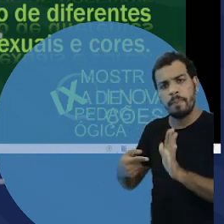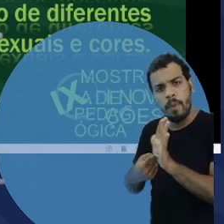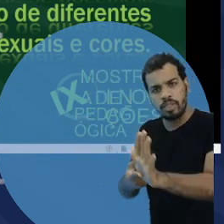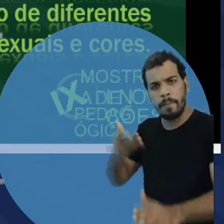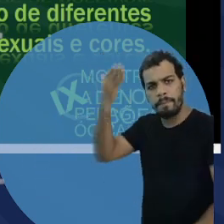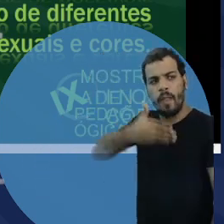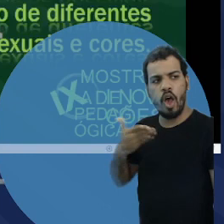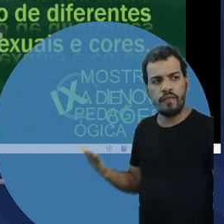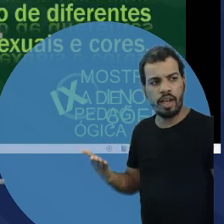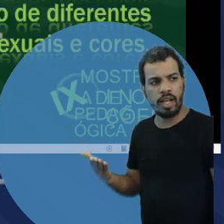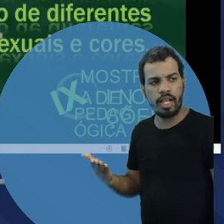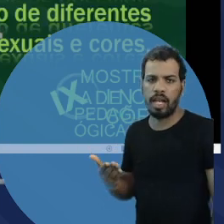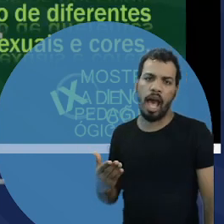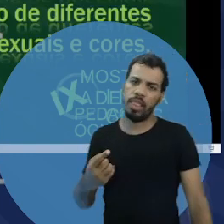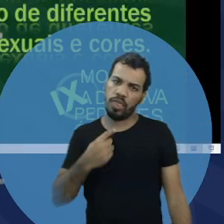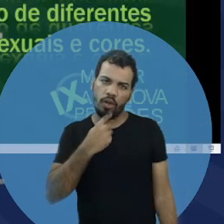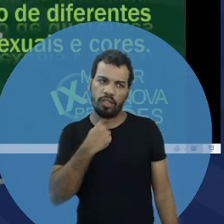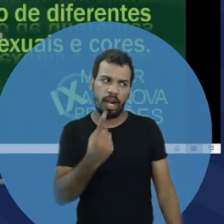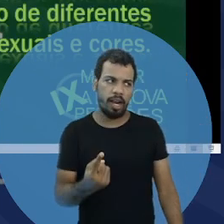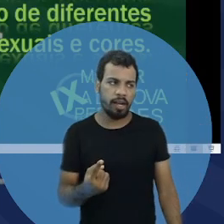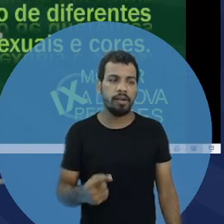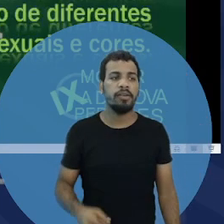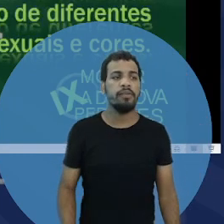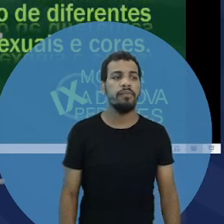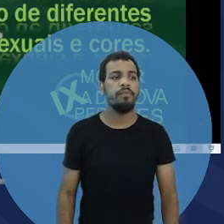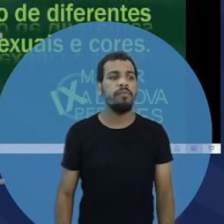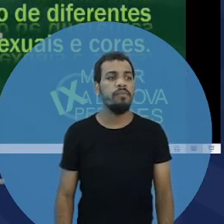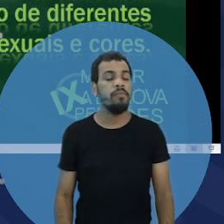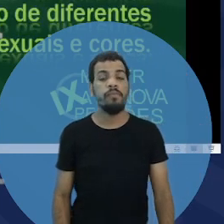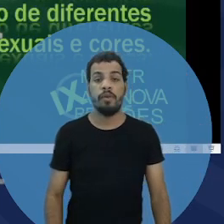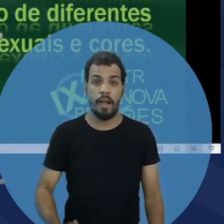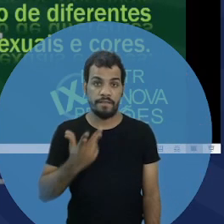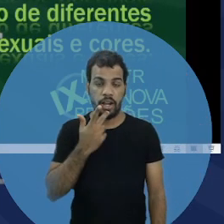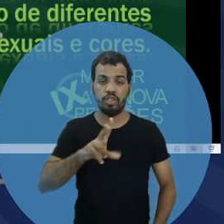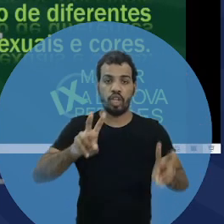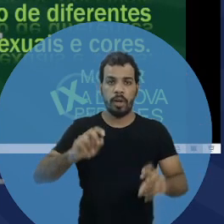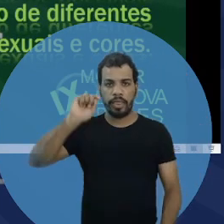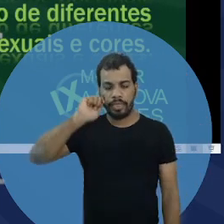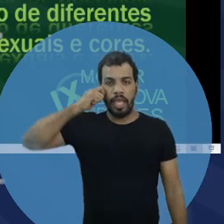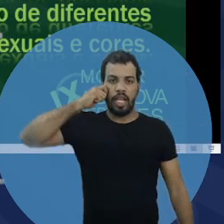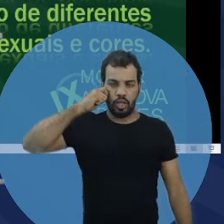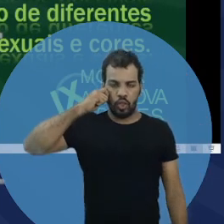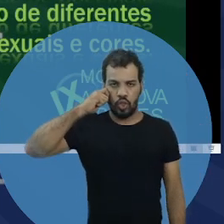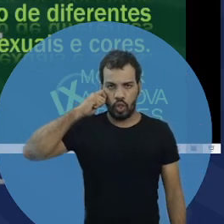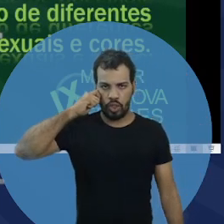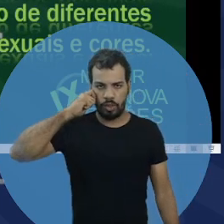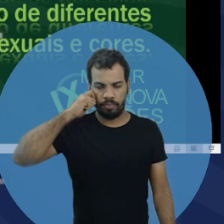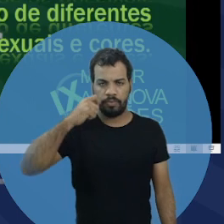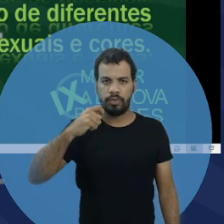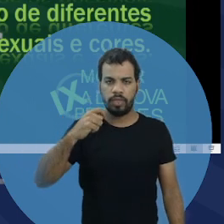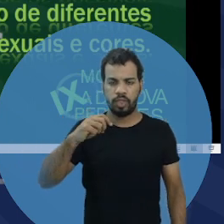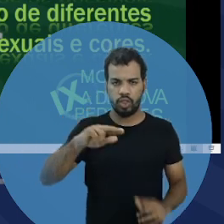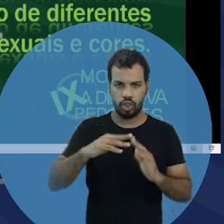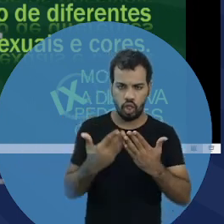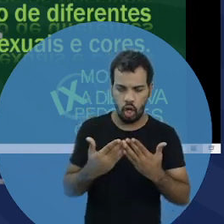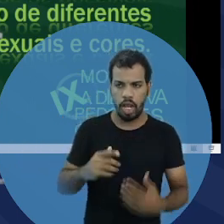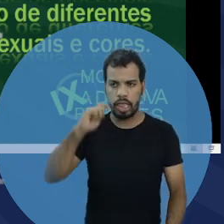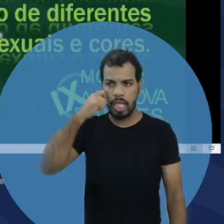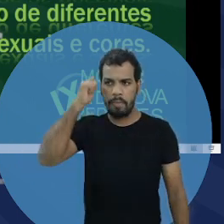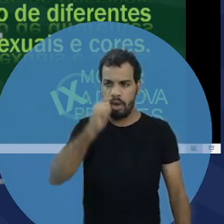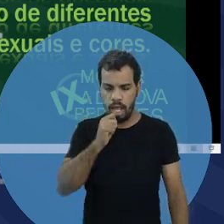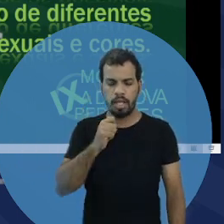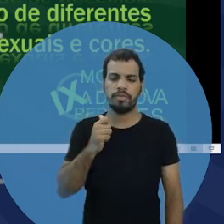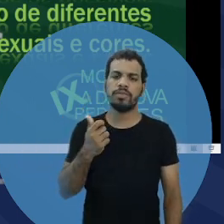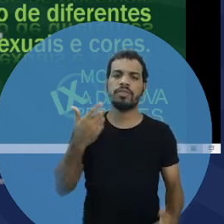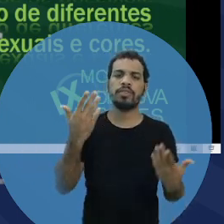Então, quando a gente fala em negritude na escola, né, em mulher, qual o tipo de... A gente vai escolher